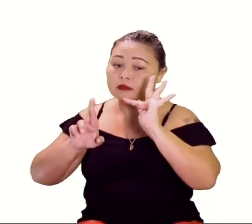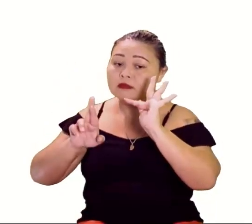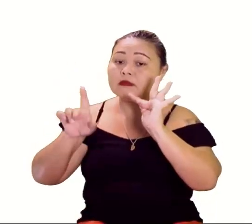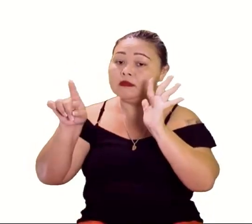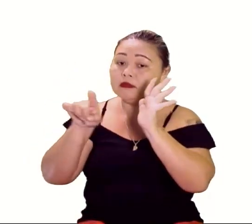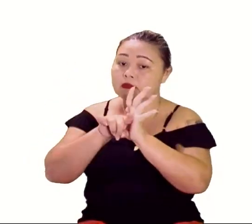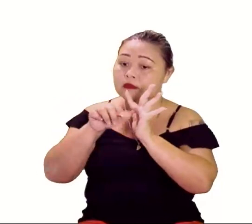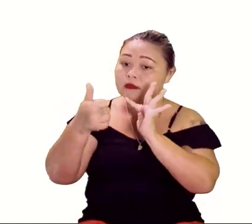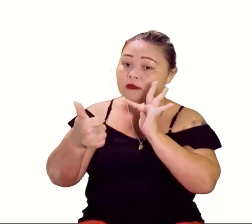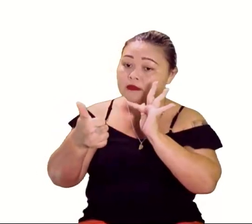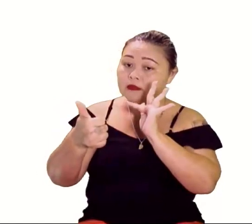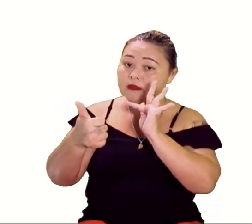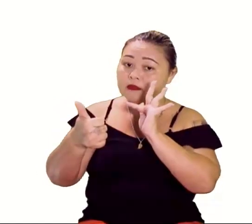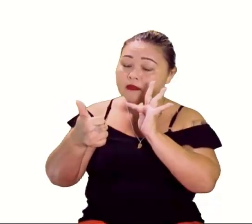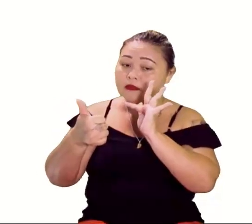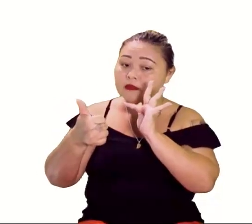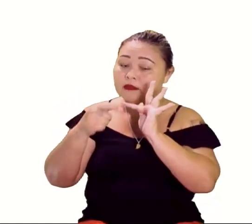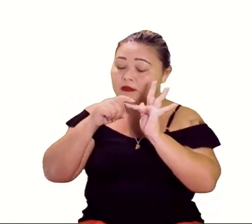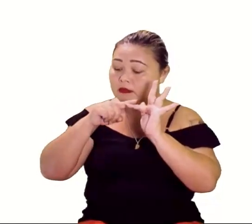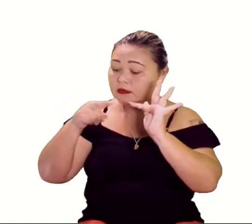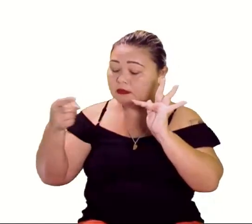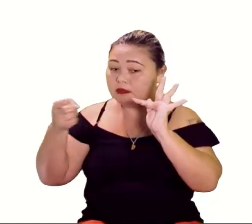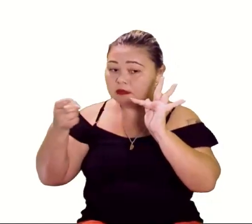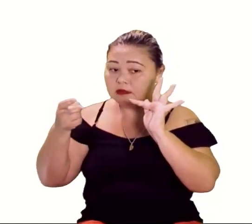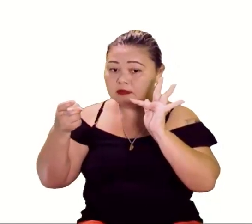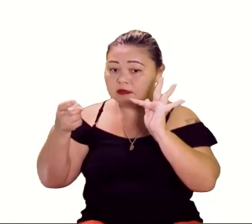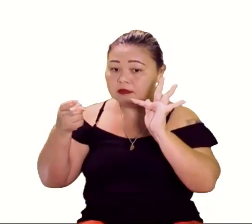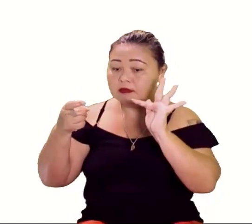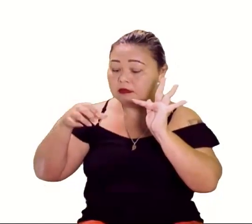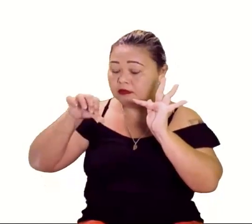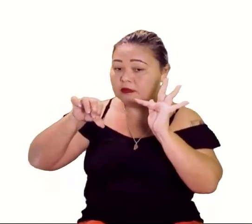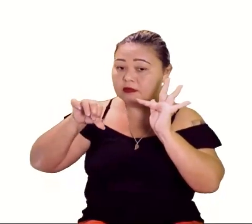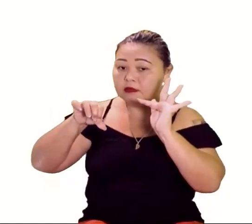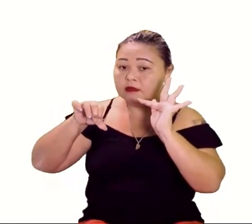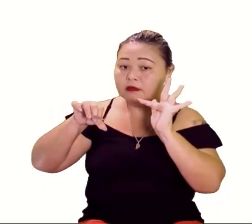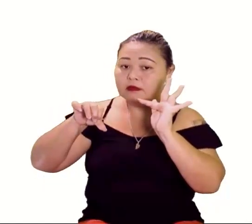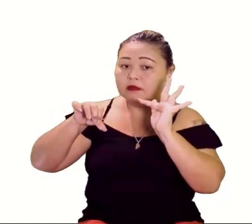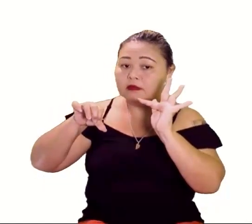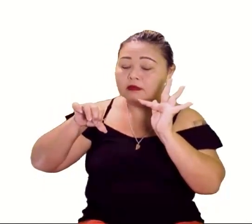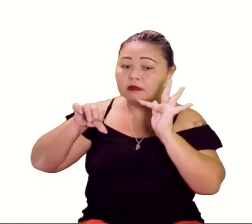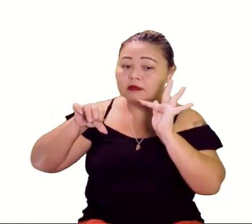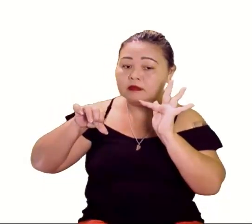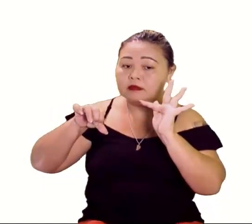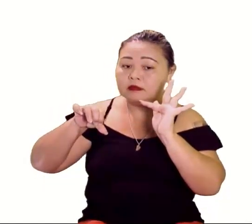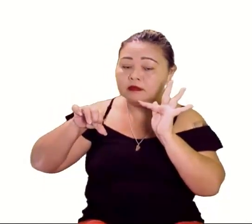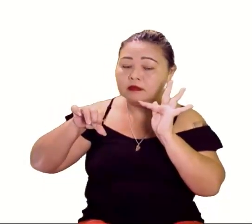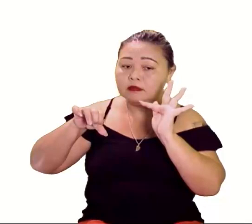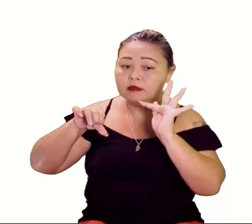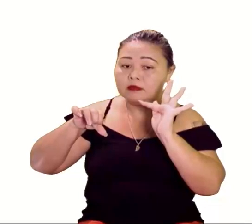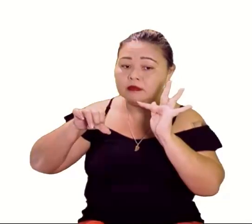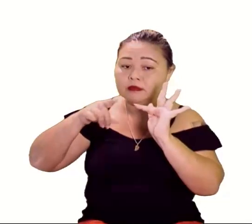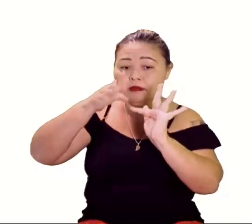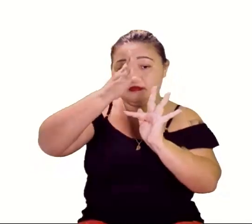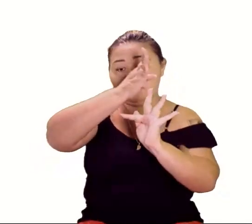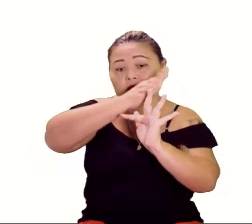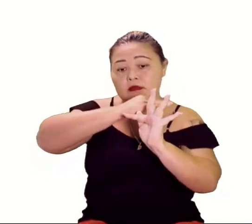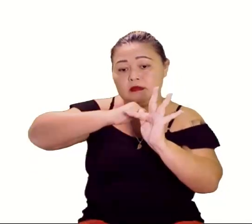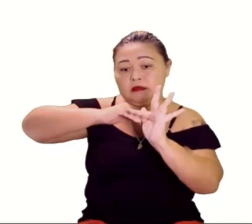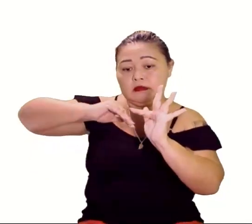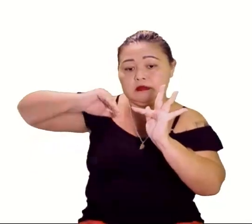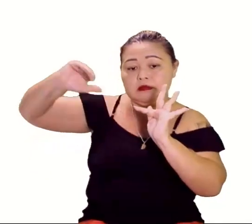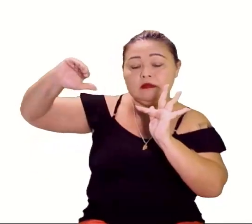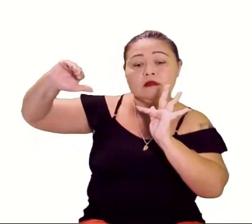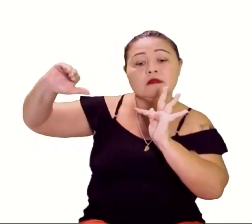menos 1 para x e 9, né? Isso mesmo. Então, o nosso gráfico é como se viesse assim e